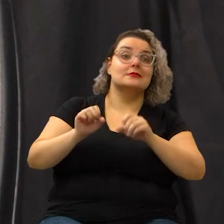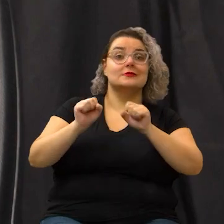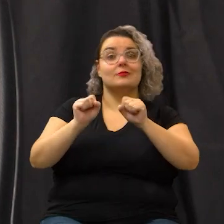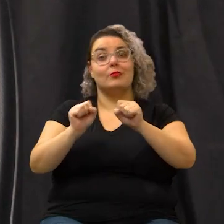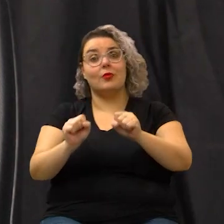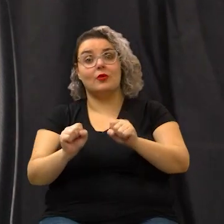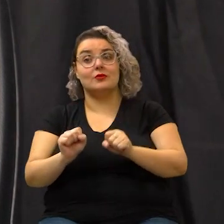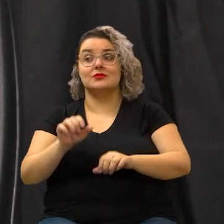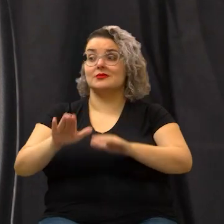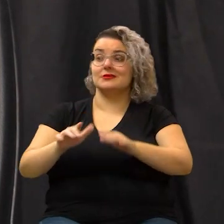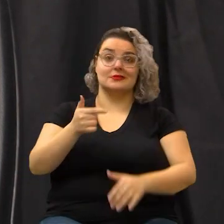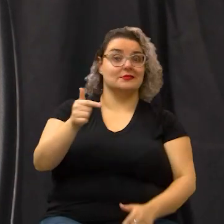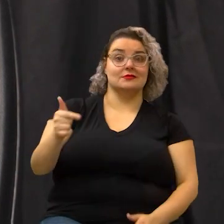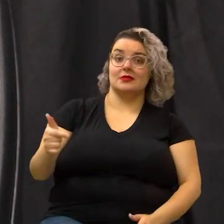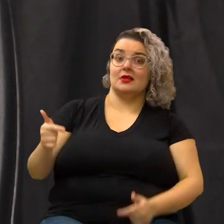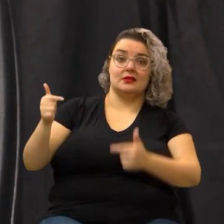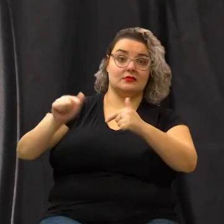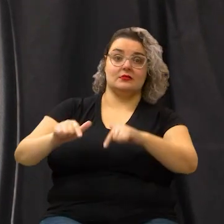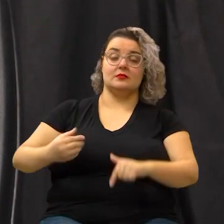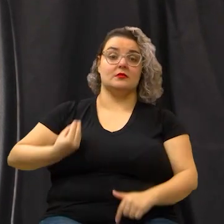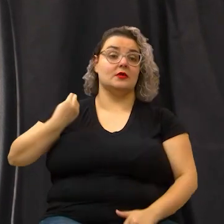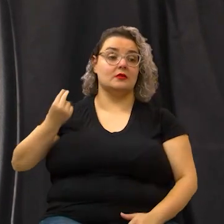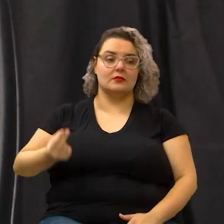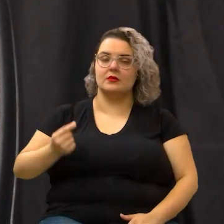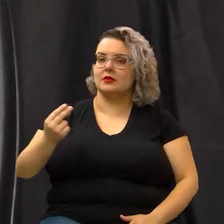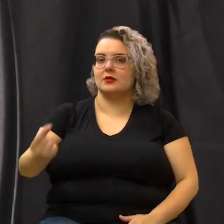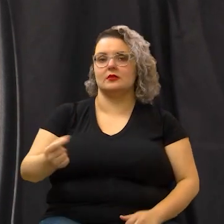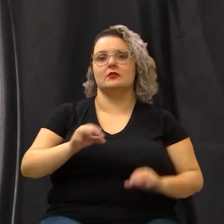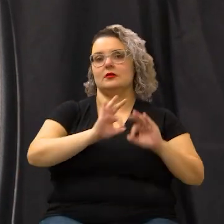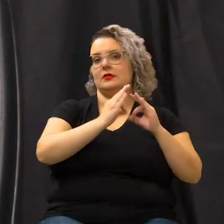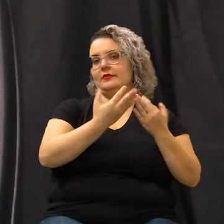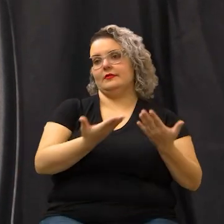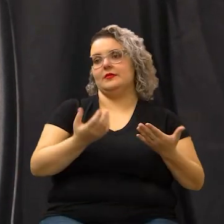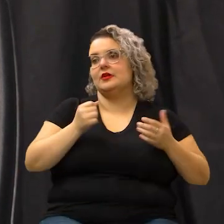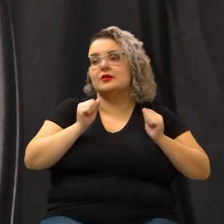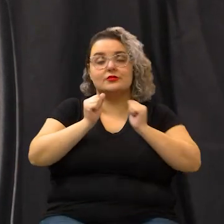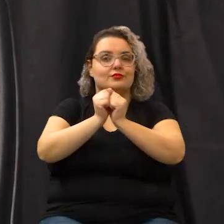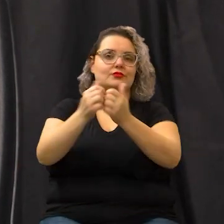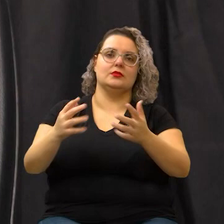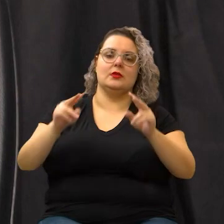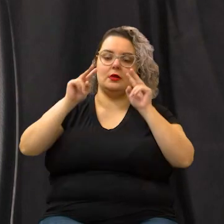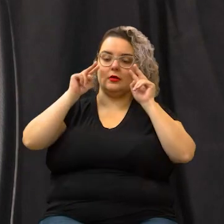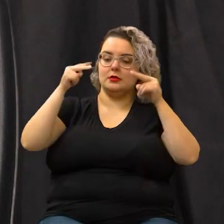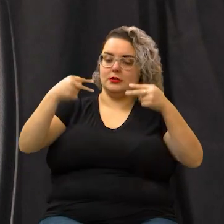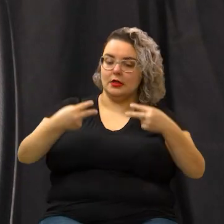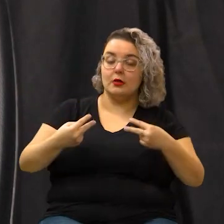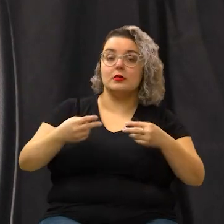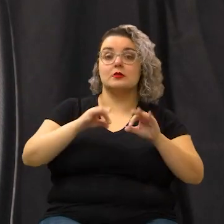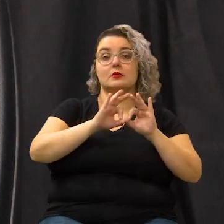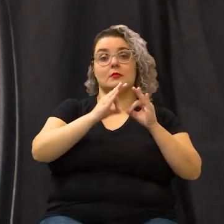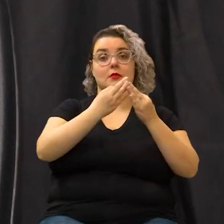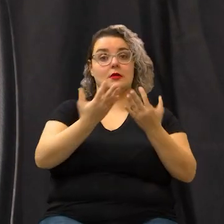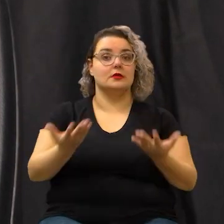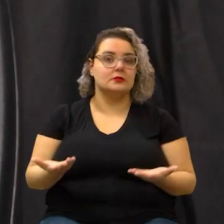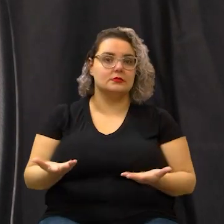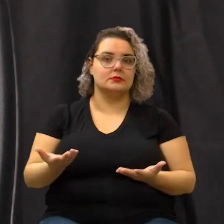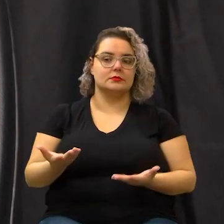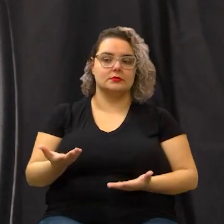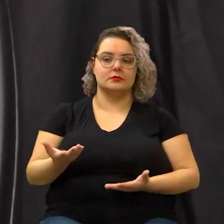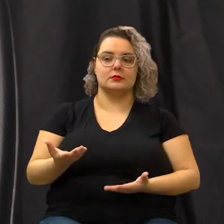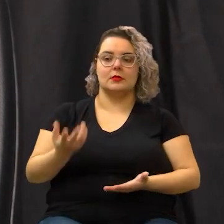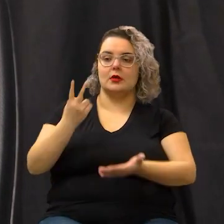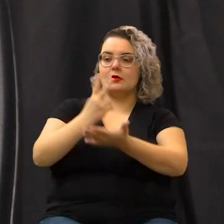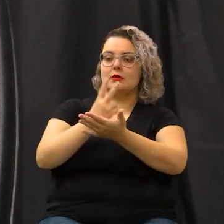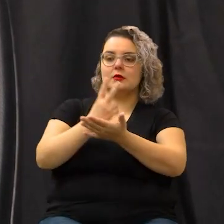estar ou não estar em qualquer posição, mas isso é o que vai para a vida toda com a gente. Né? Esse reconhecimento da